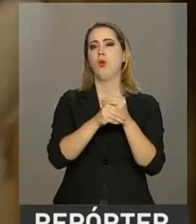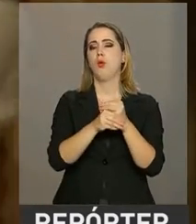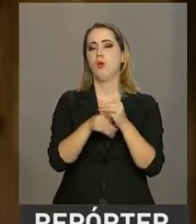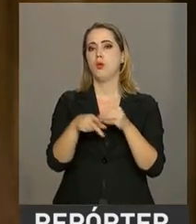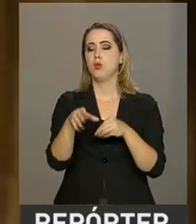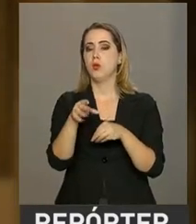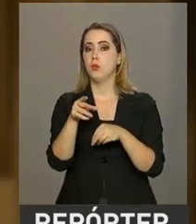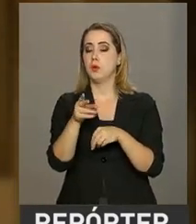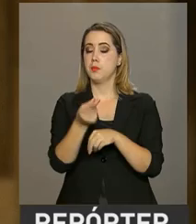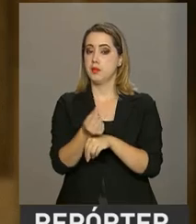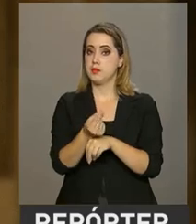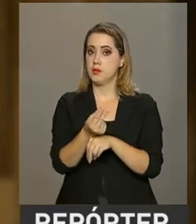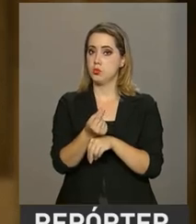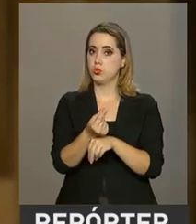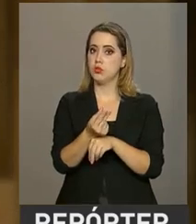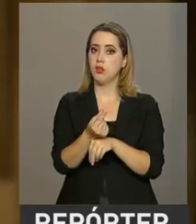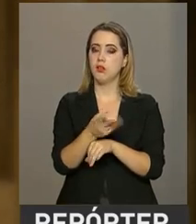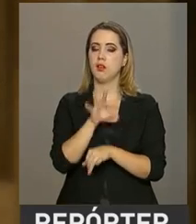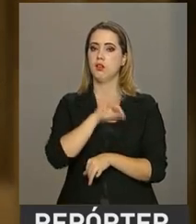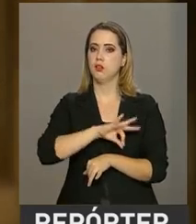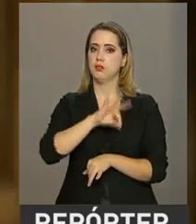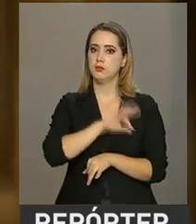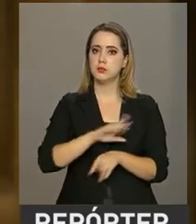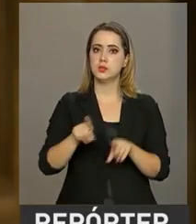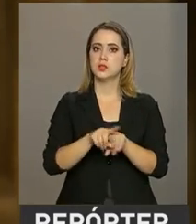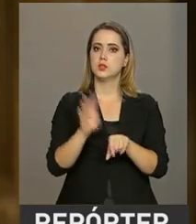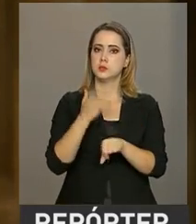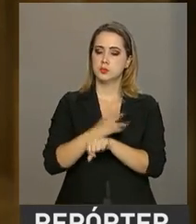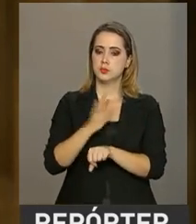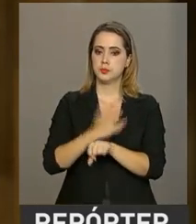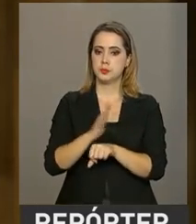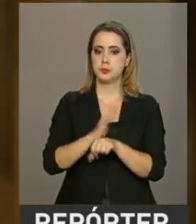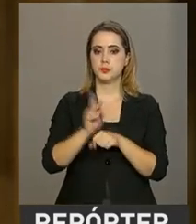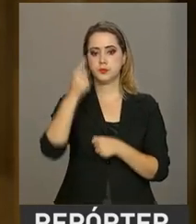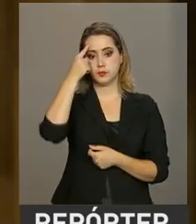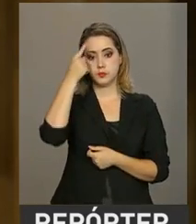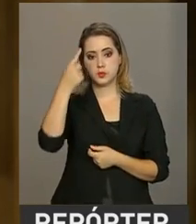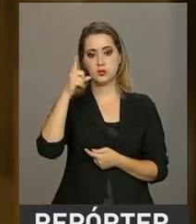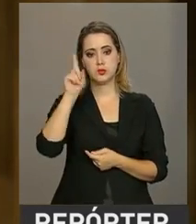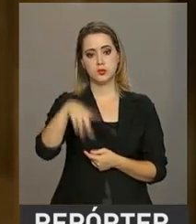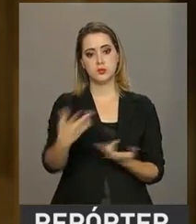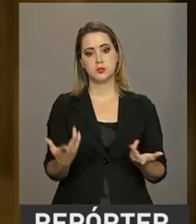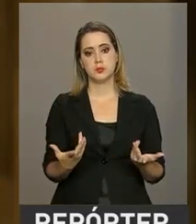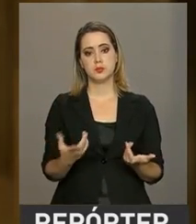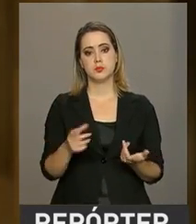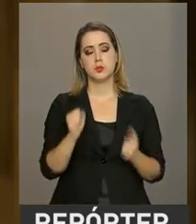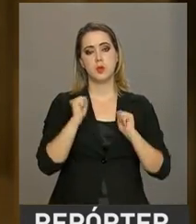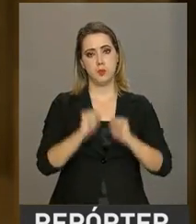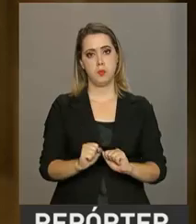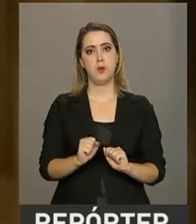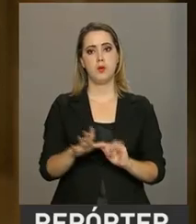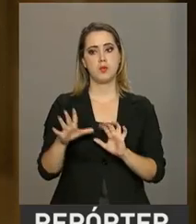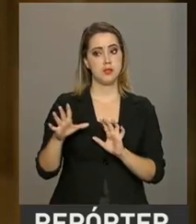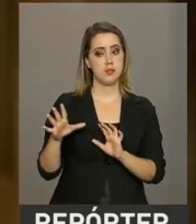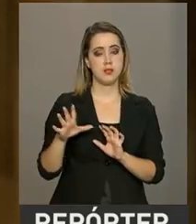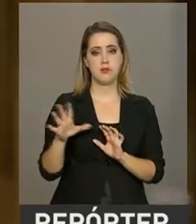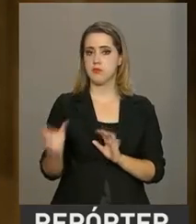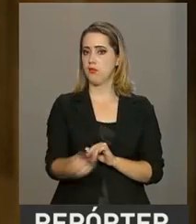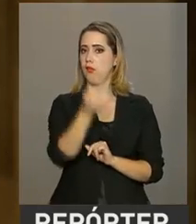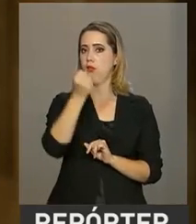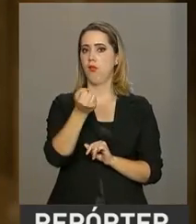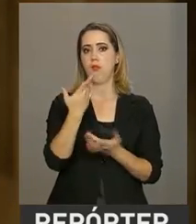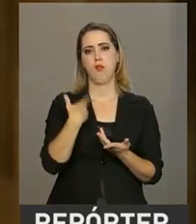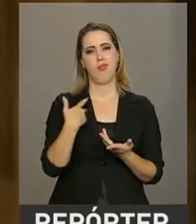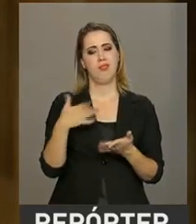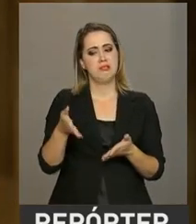do Bolsa Família, mas também, principalmente, também de capacitação. Então, a ideia é que ele saia do ciclo de vulnerabilidade e não